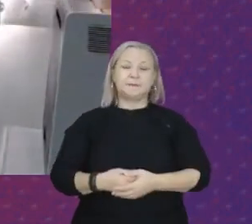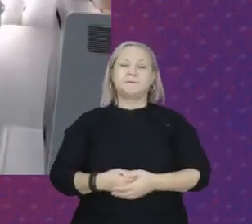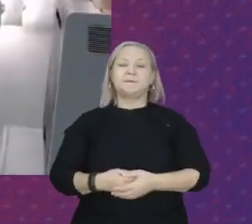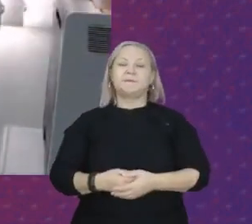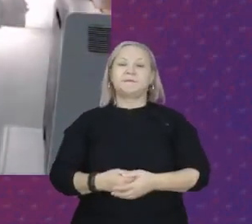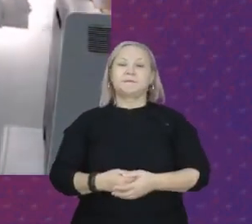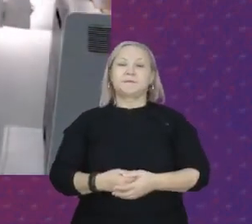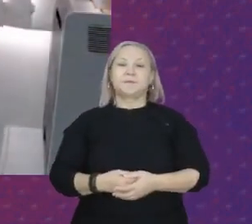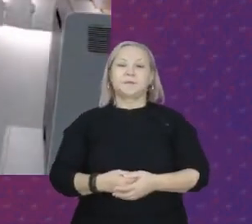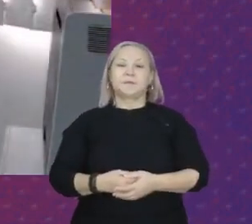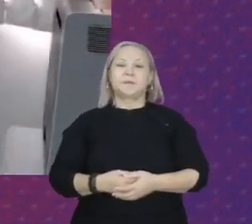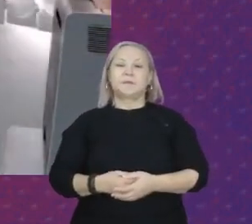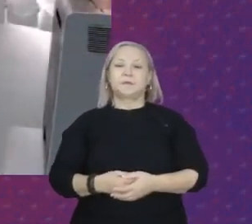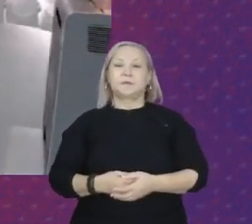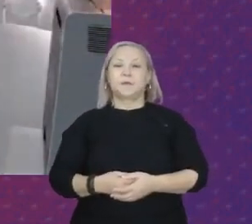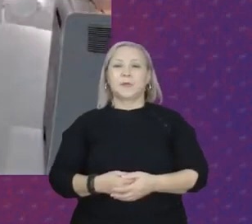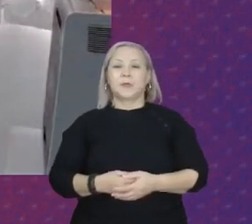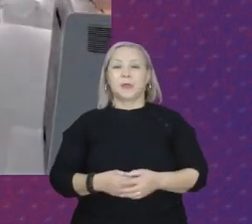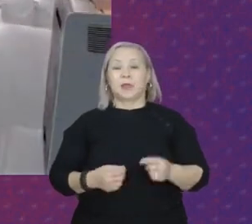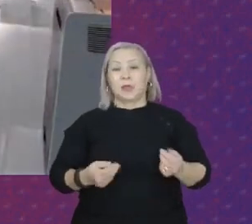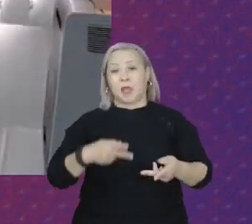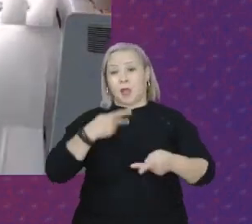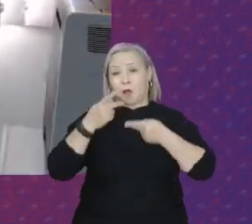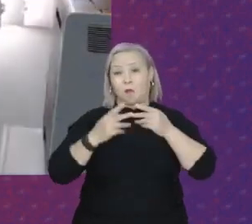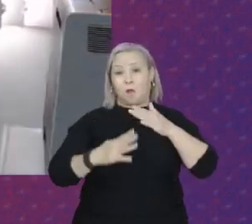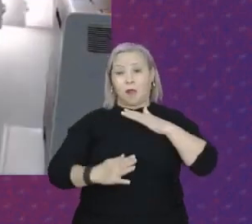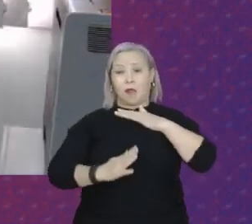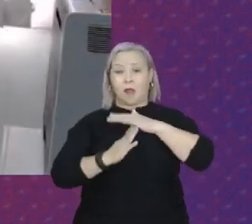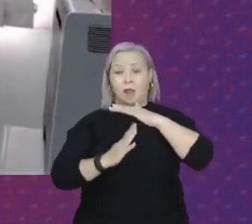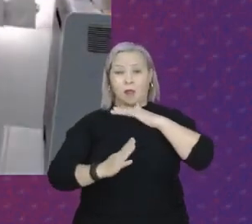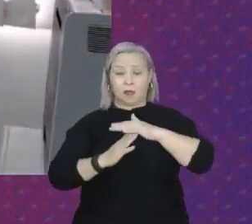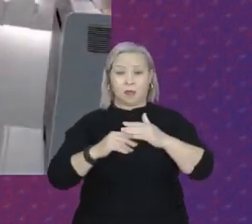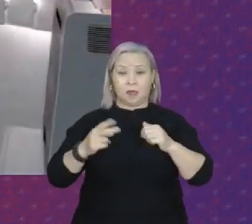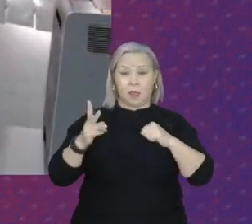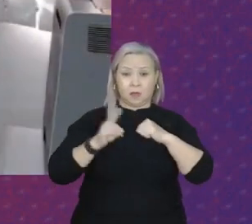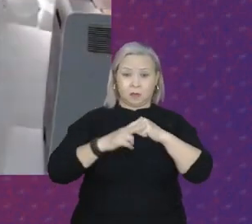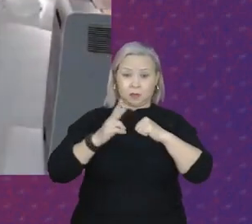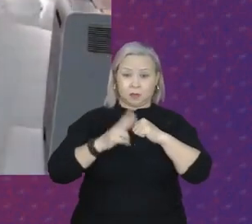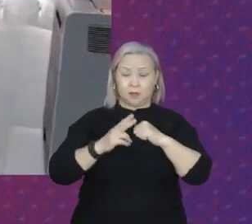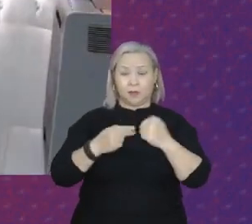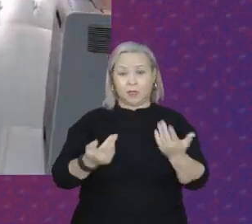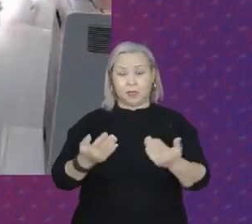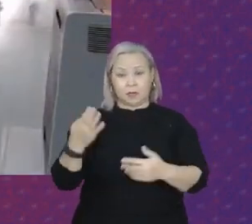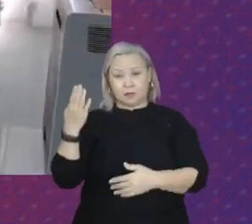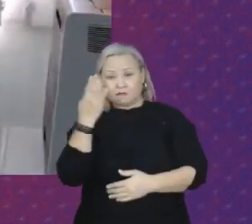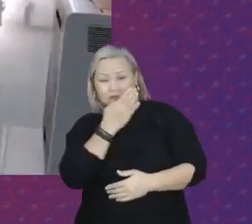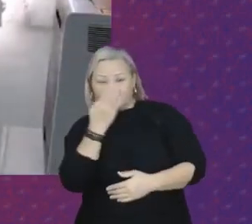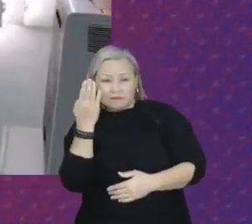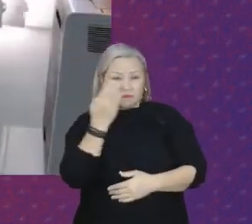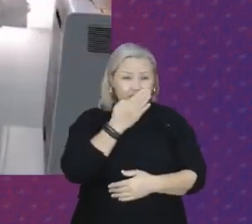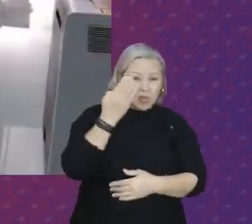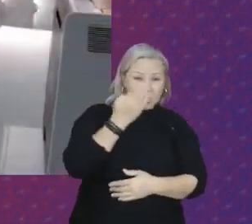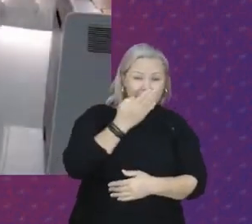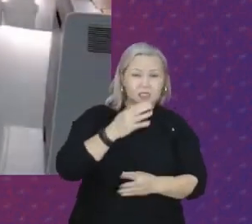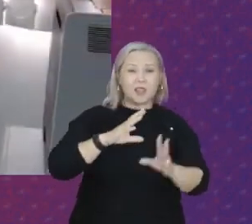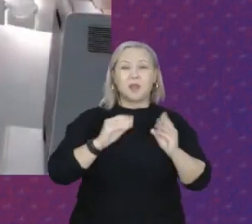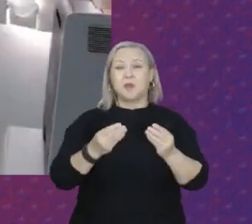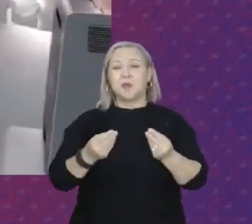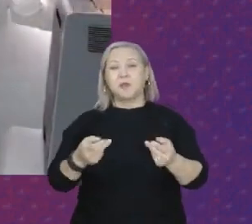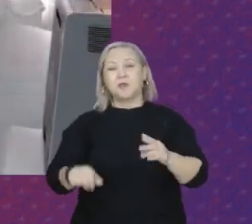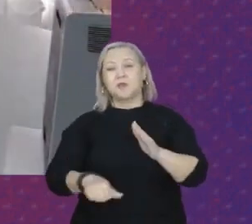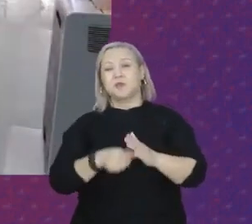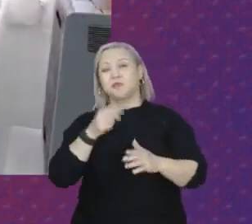como teto de vidro, né, que são as barreiras invisíveis, muitas vezes são invisíveis